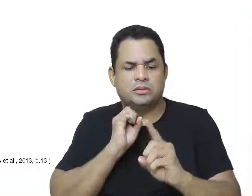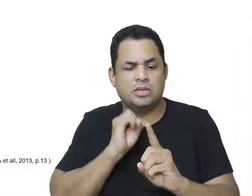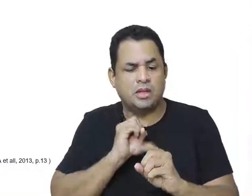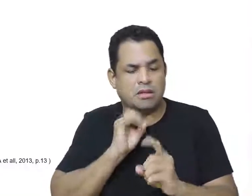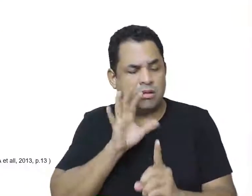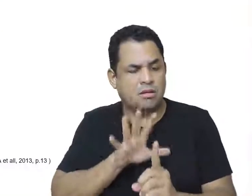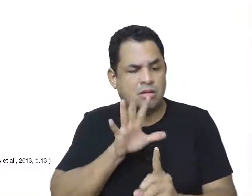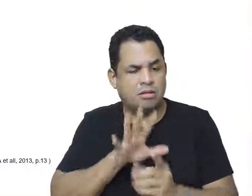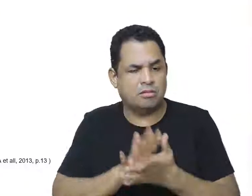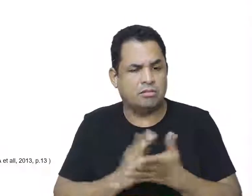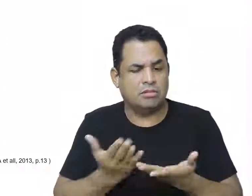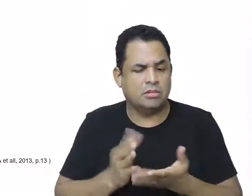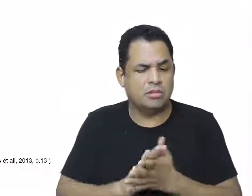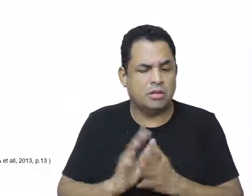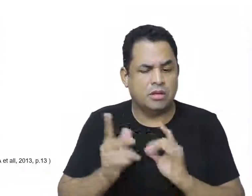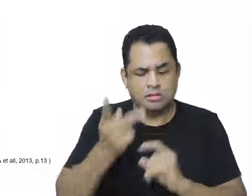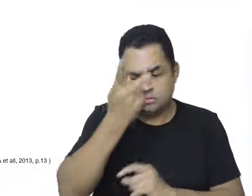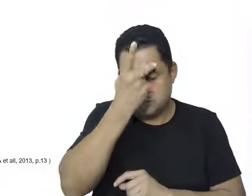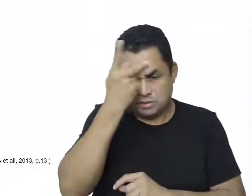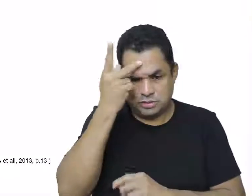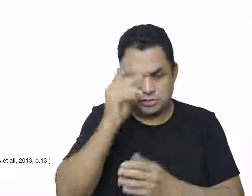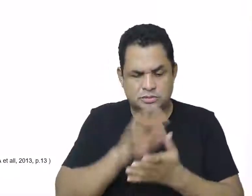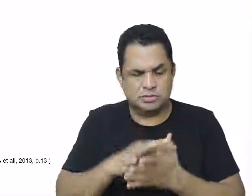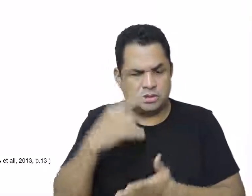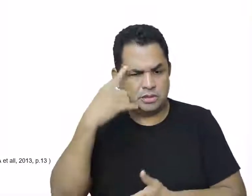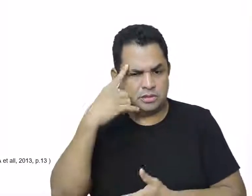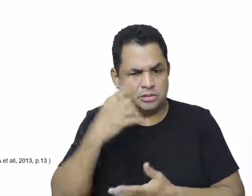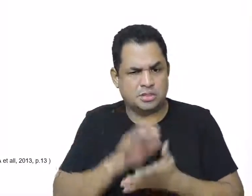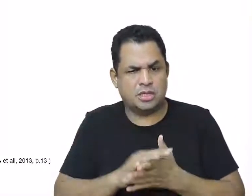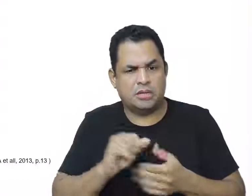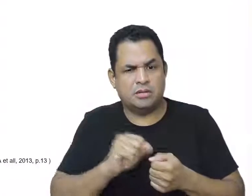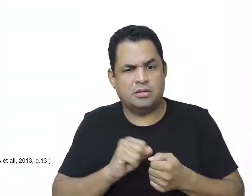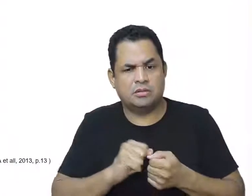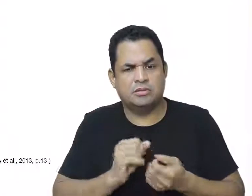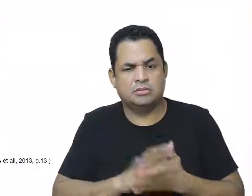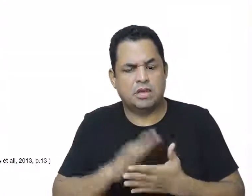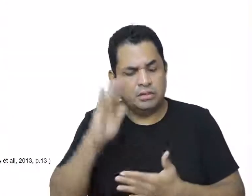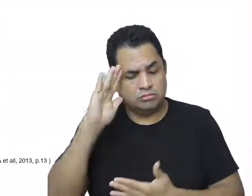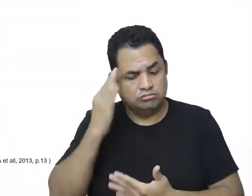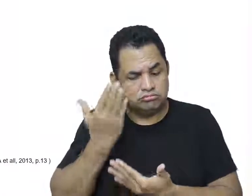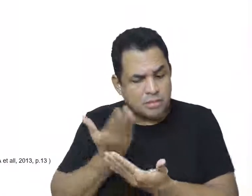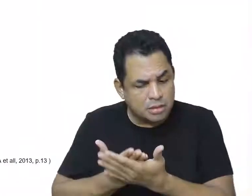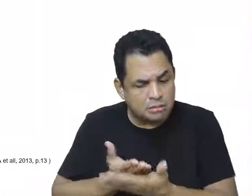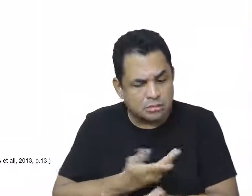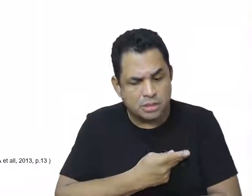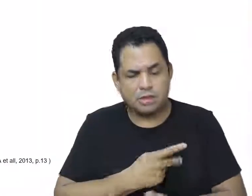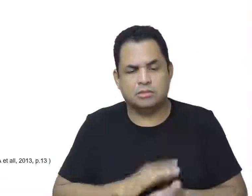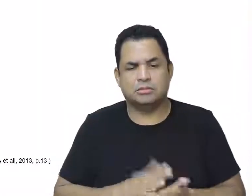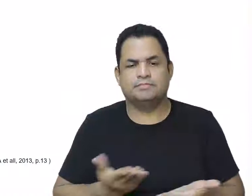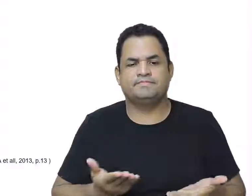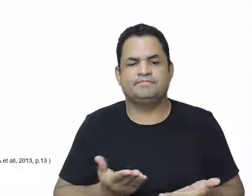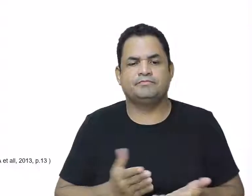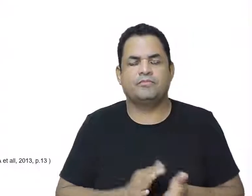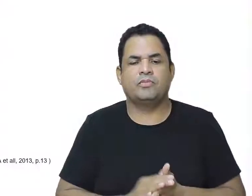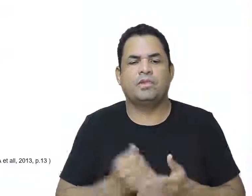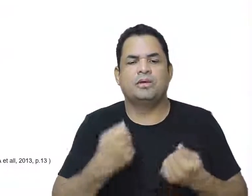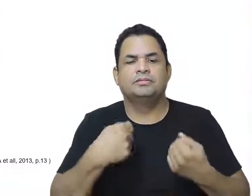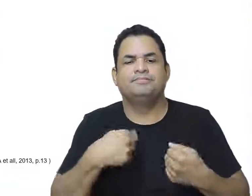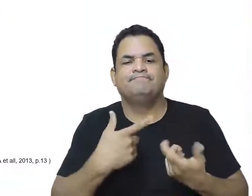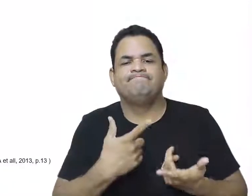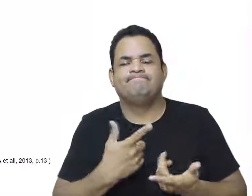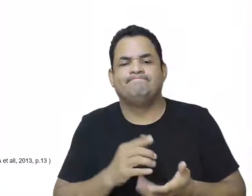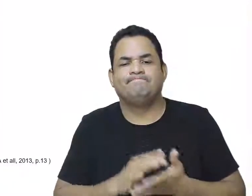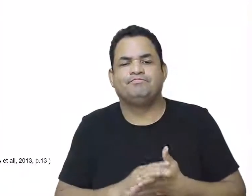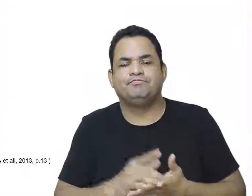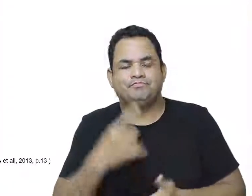das pessoas pensarem, agirem, através do poder de convencimento, né? O poder que vai fazer com que as